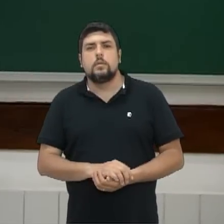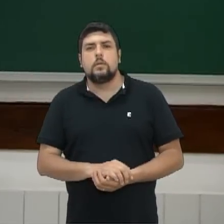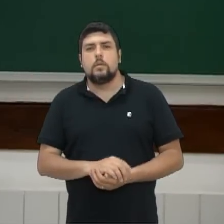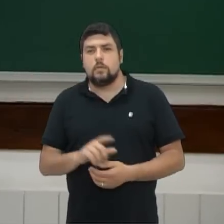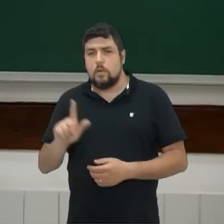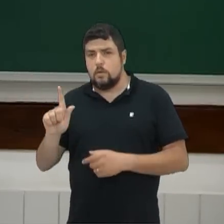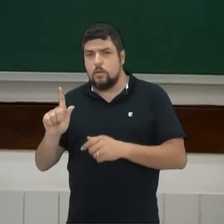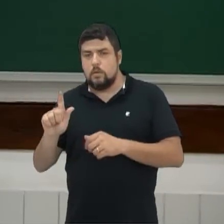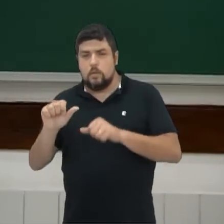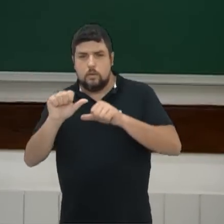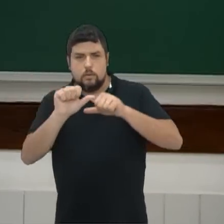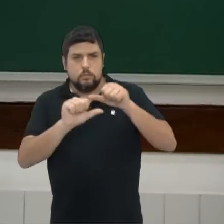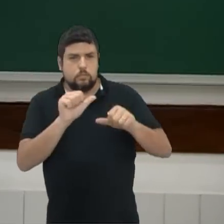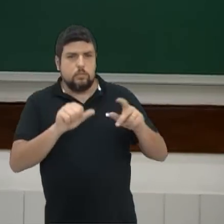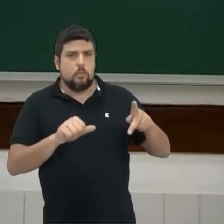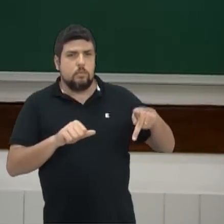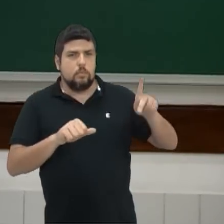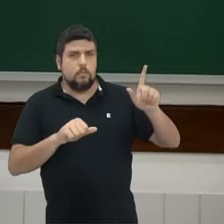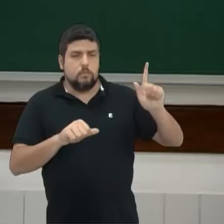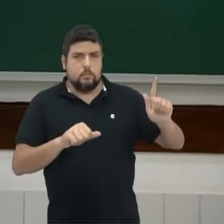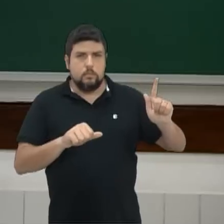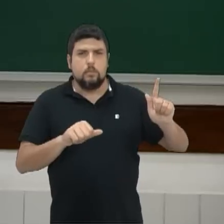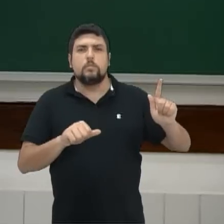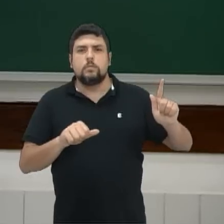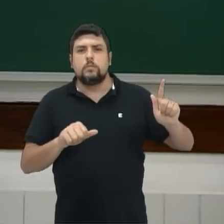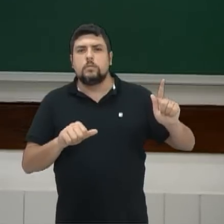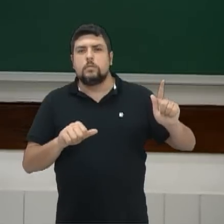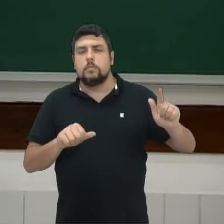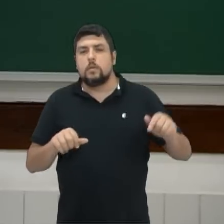vamos encontrar uma massa de